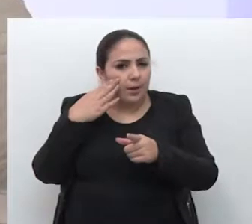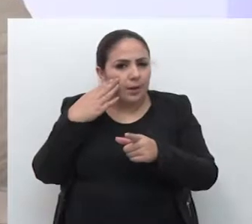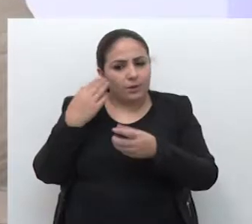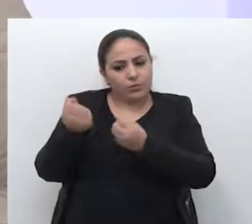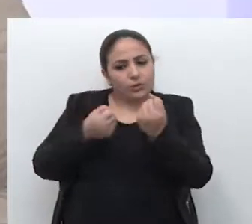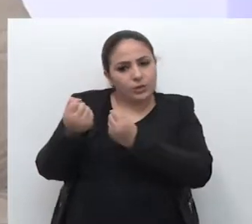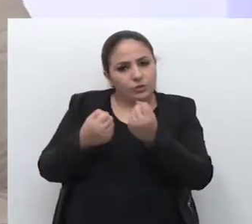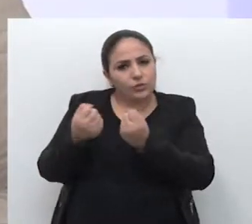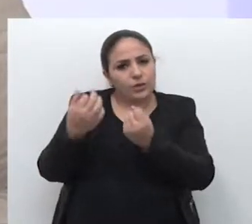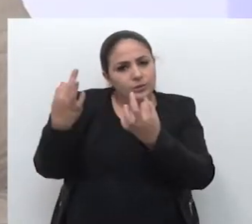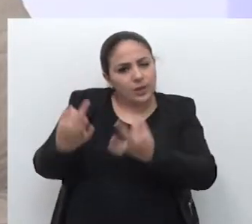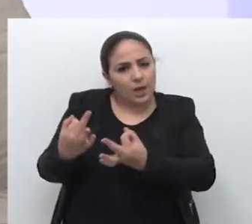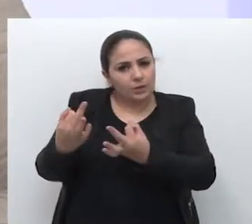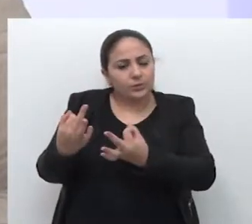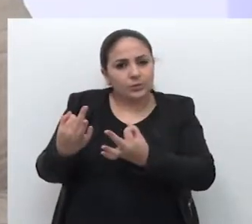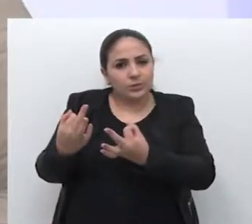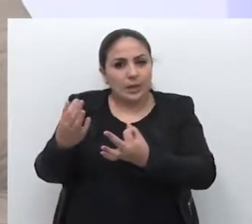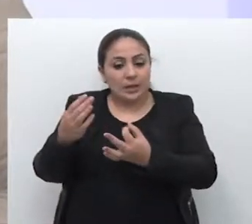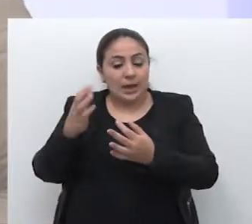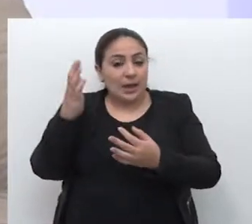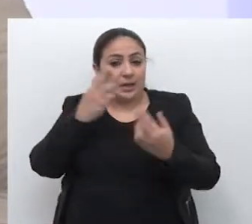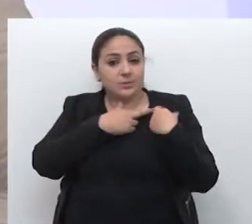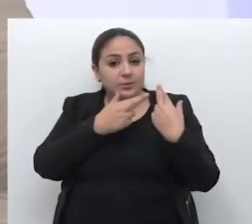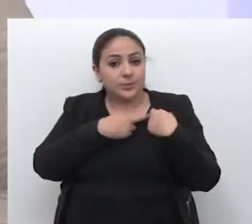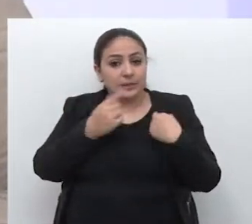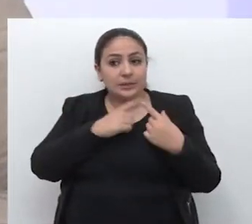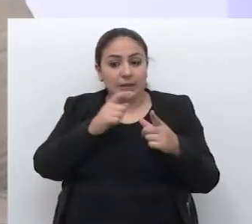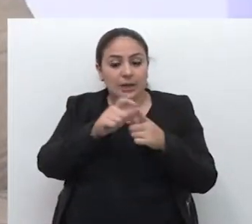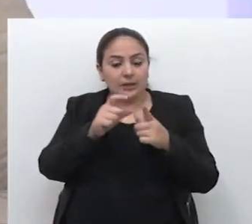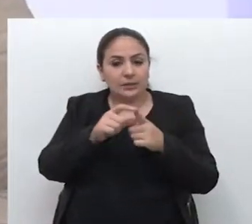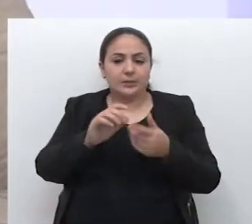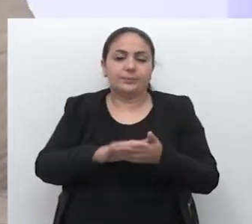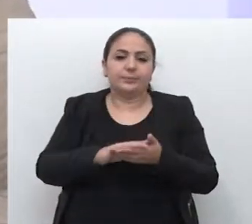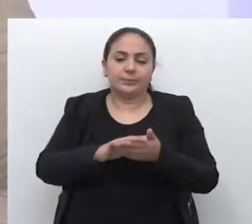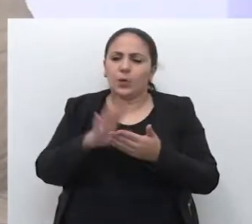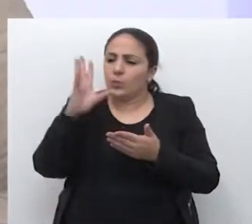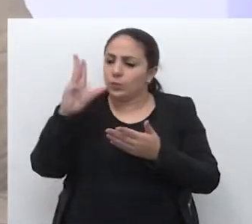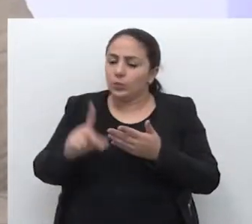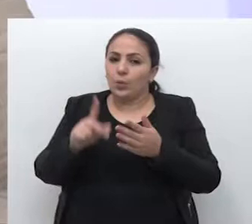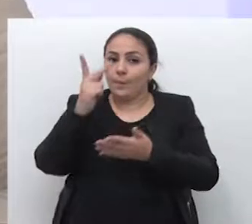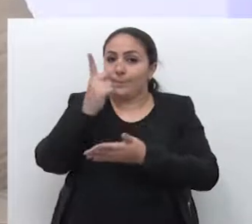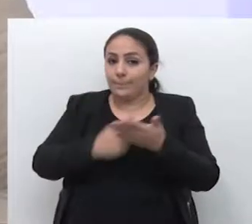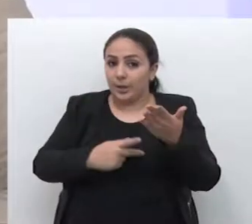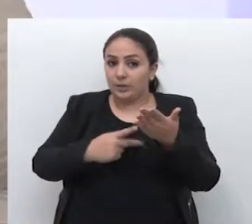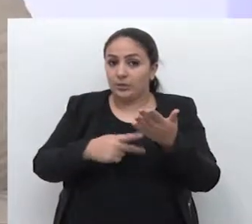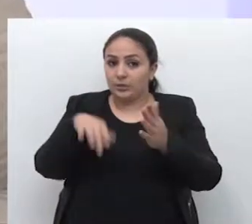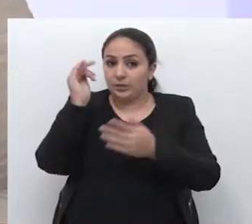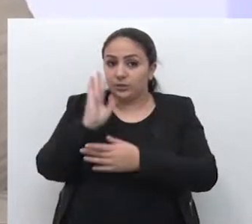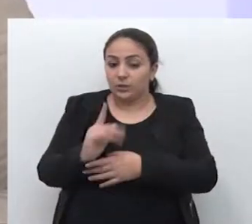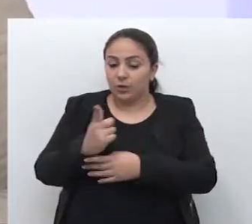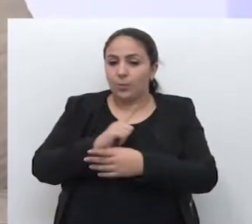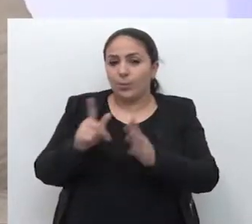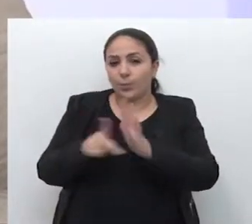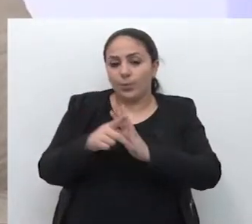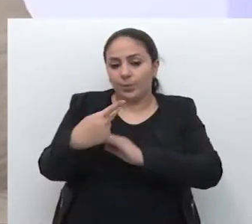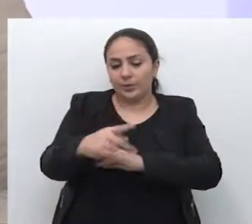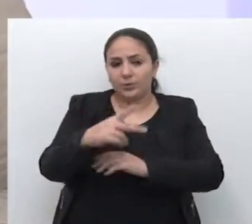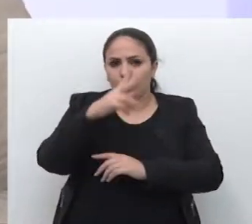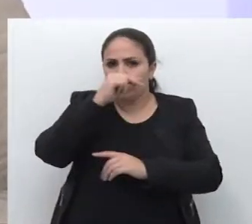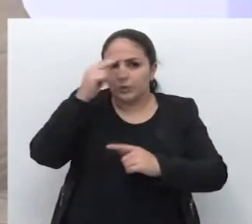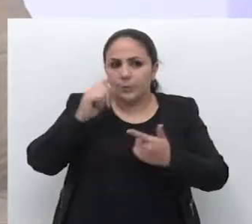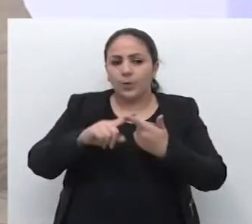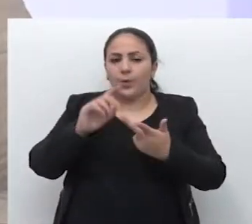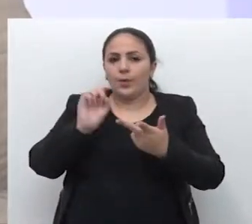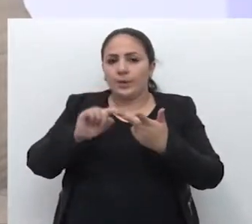que é ter uma carteira de motorista? Então são todos esses viés e o Plano Nacional ele vem para isso, não é só para o município,